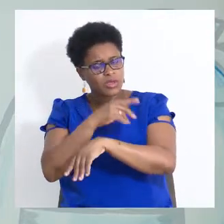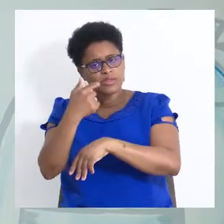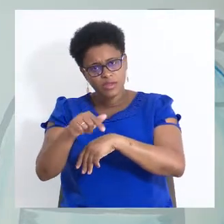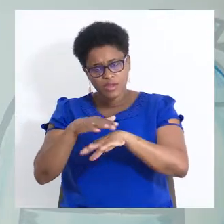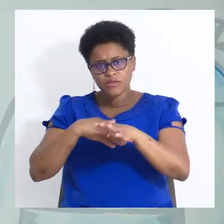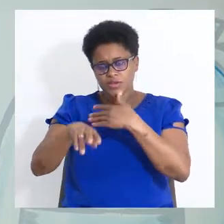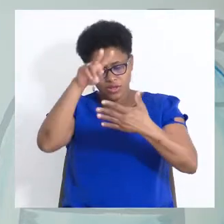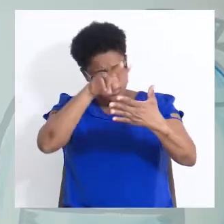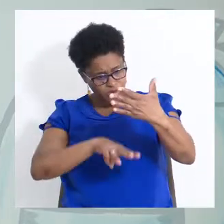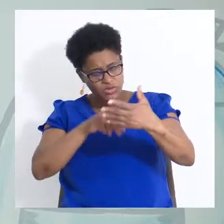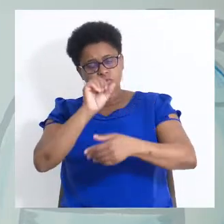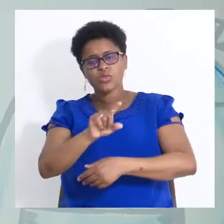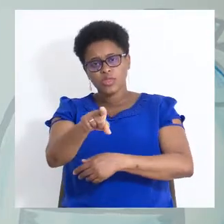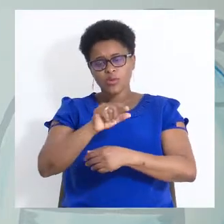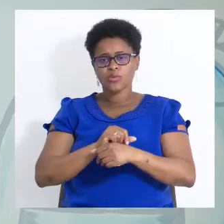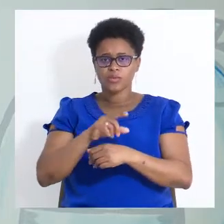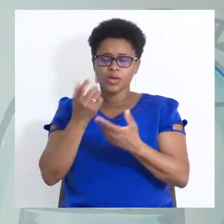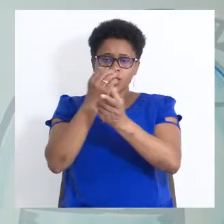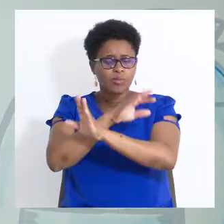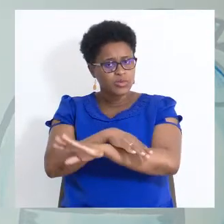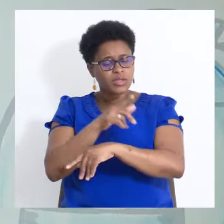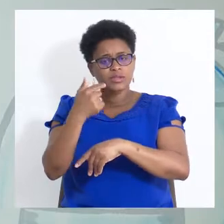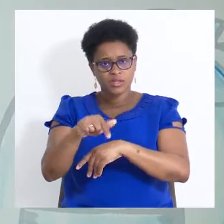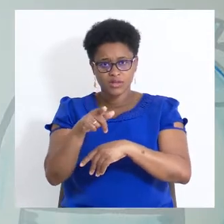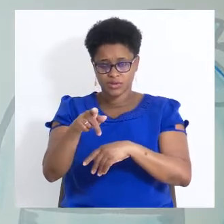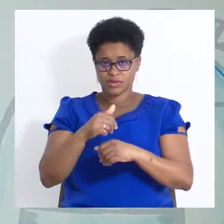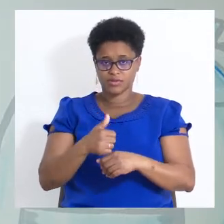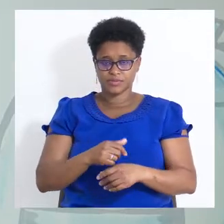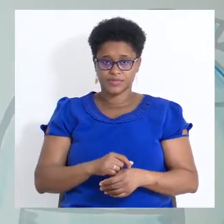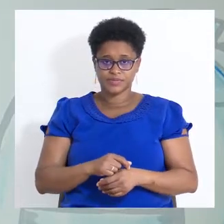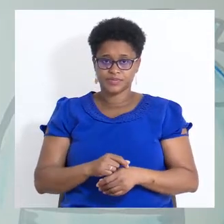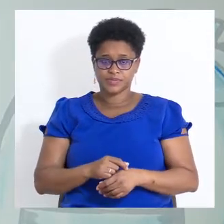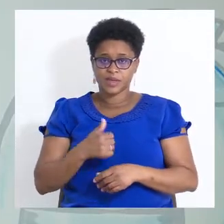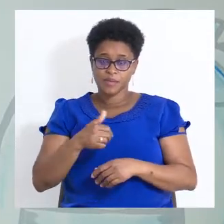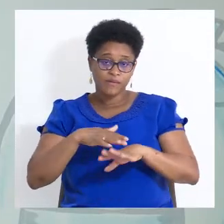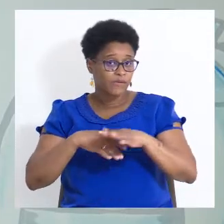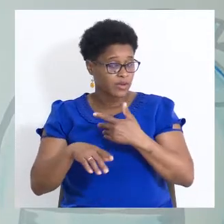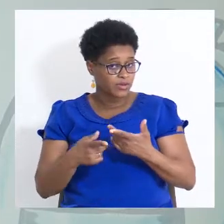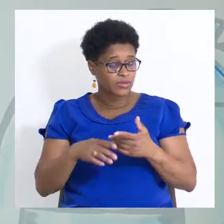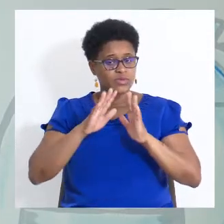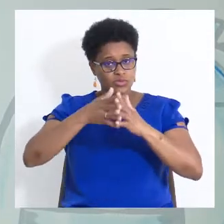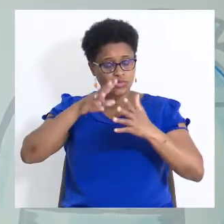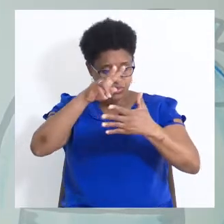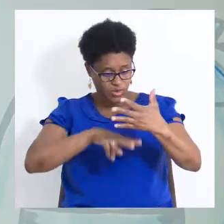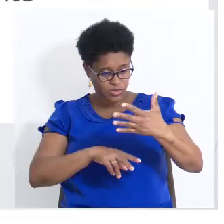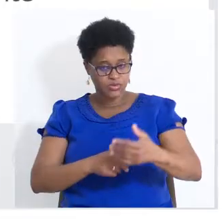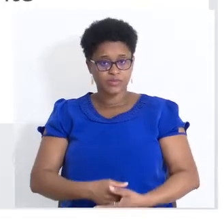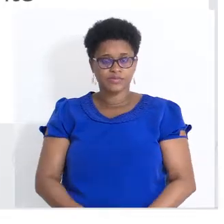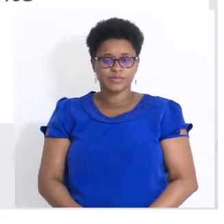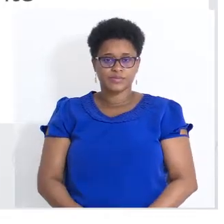publicidade, deves organizar o teu texto para que a publicidade esteja aí bem feita. Então, a estrutura do